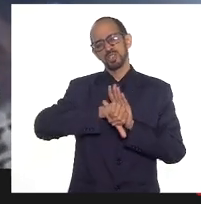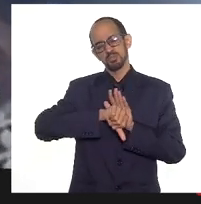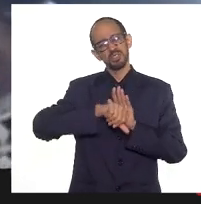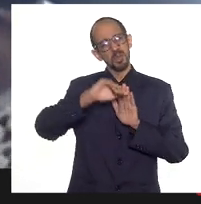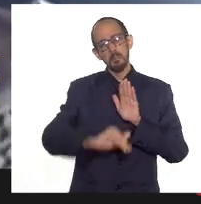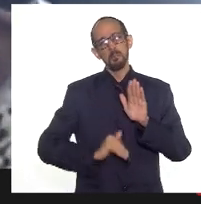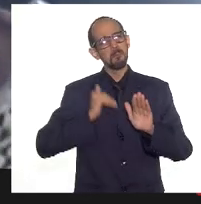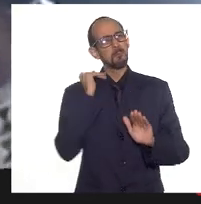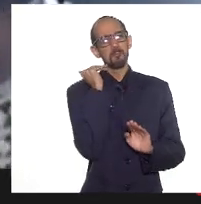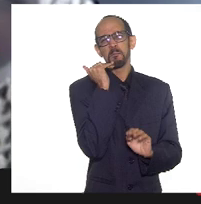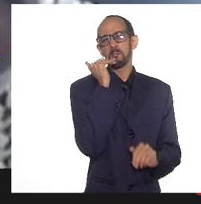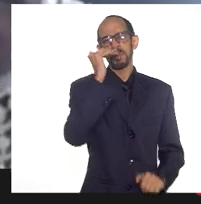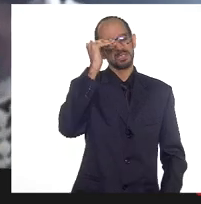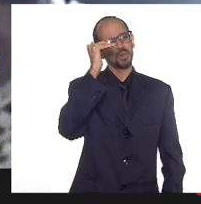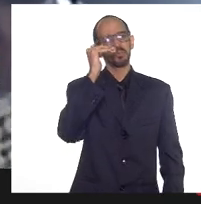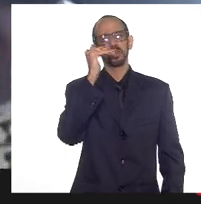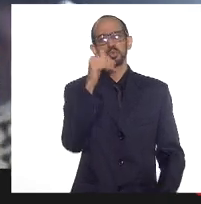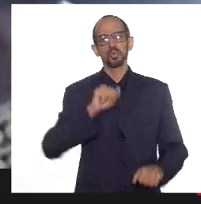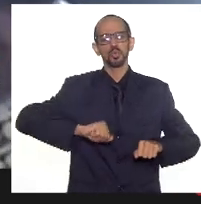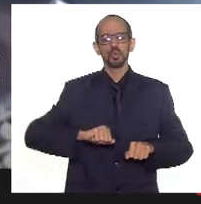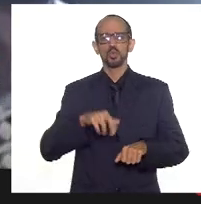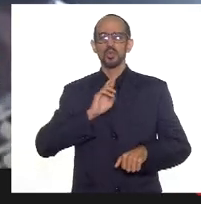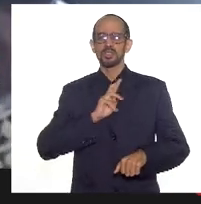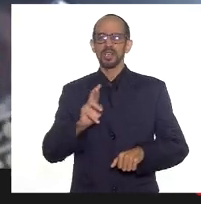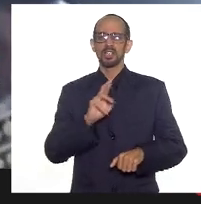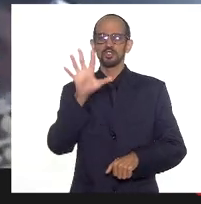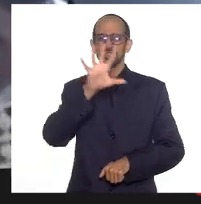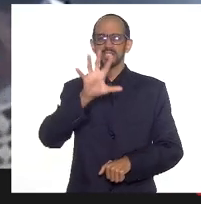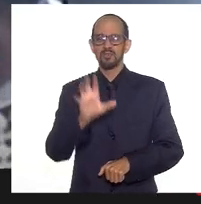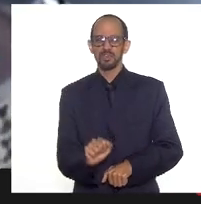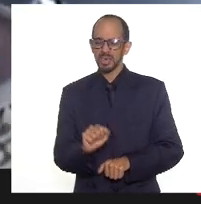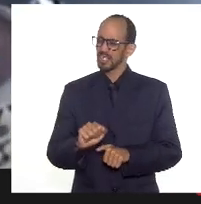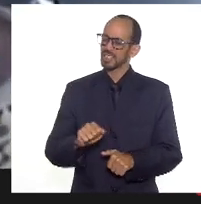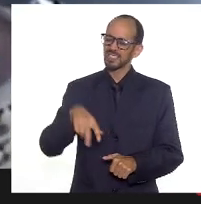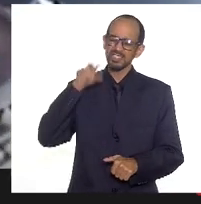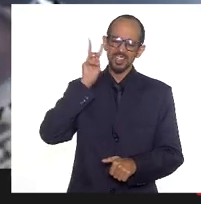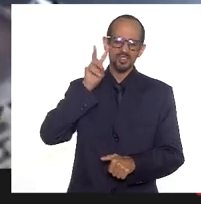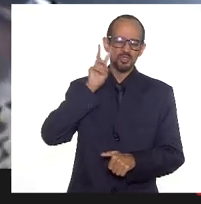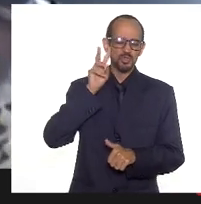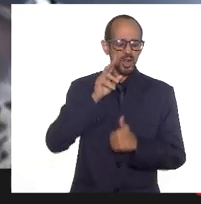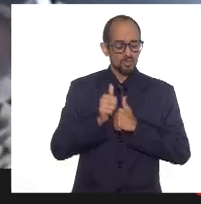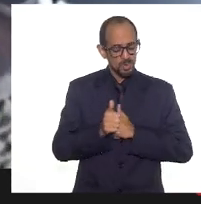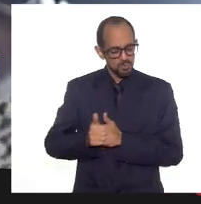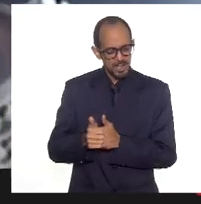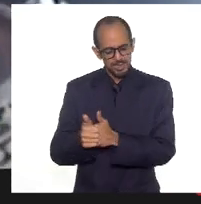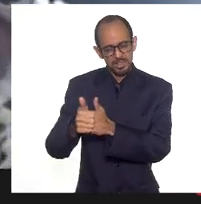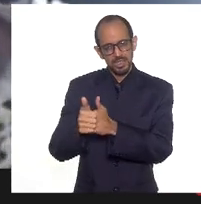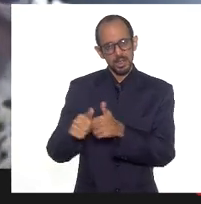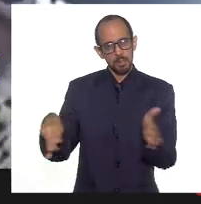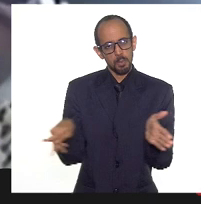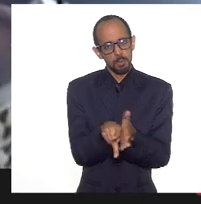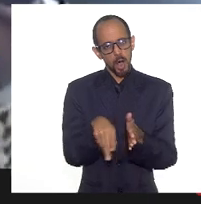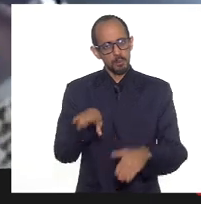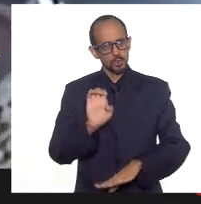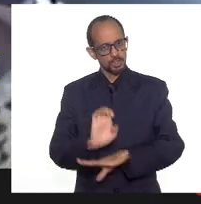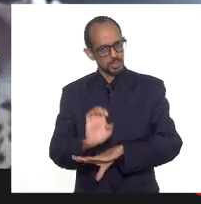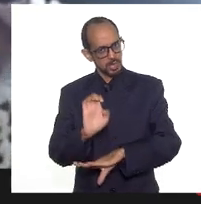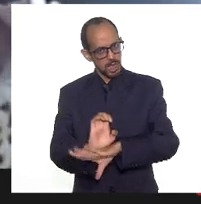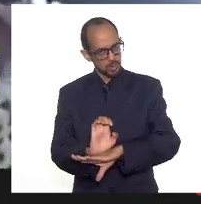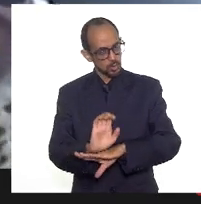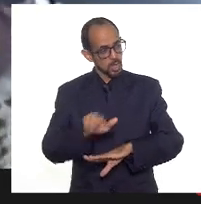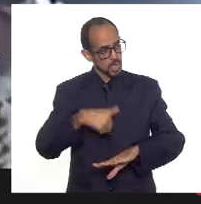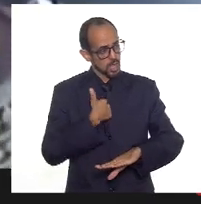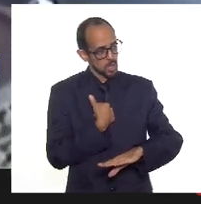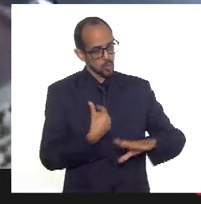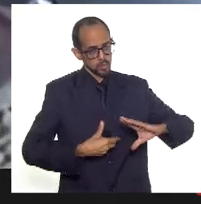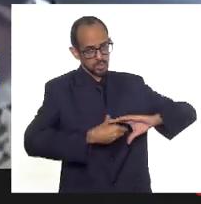as religiões afro, que foram historicamente perseguidas pelo próprio Estado, né? Então, eu saúdo a instalação dessa primeira